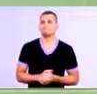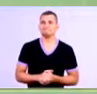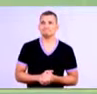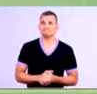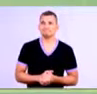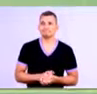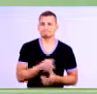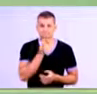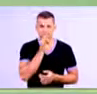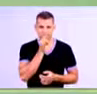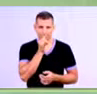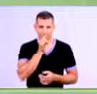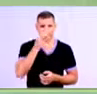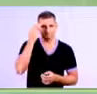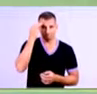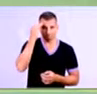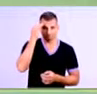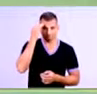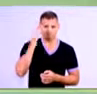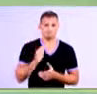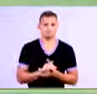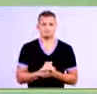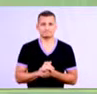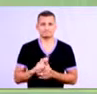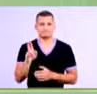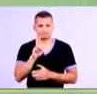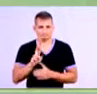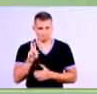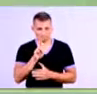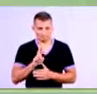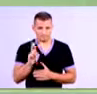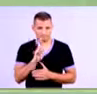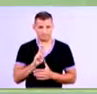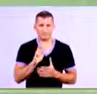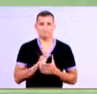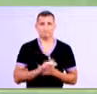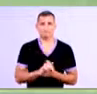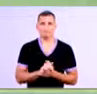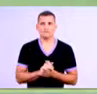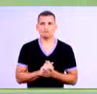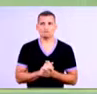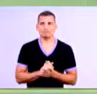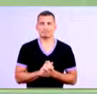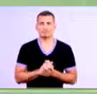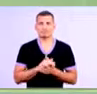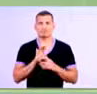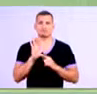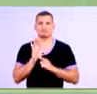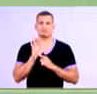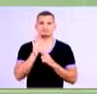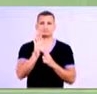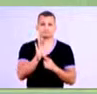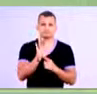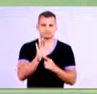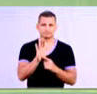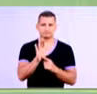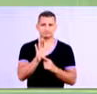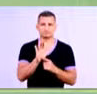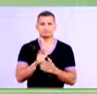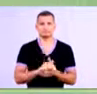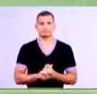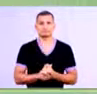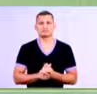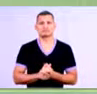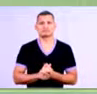Os modelos mentais a gente trabalha muito para trazer uma representatividade maior, dar uma